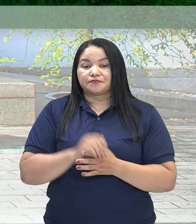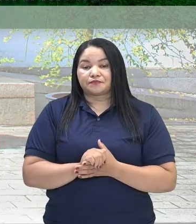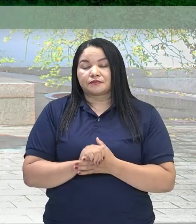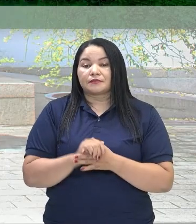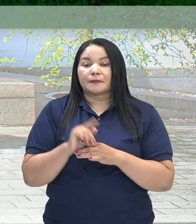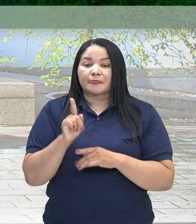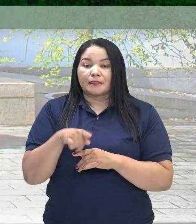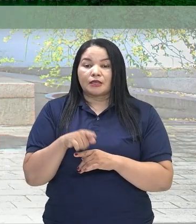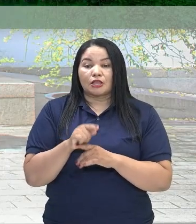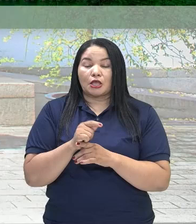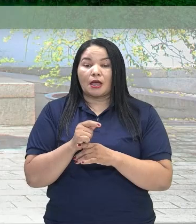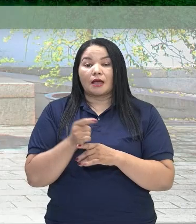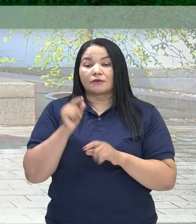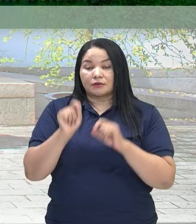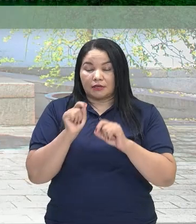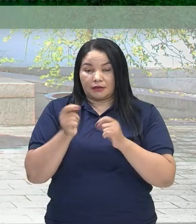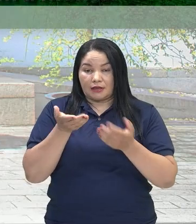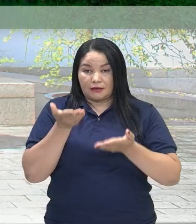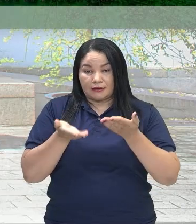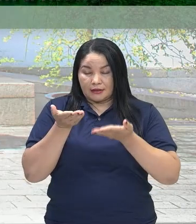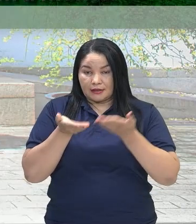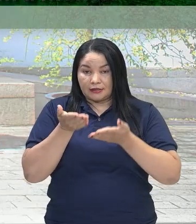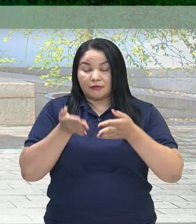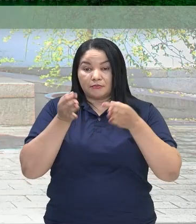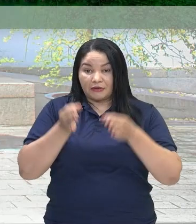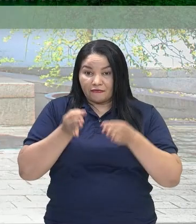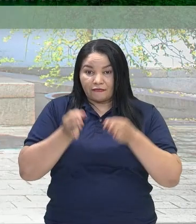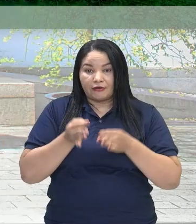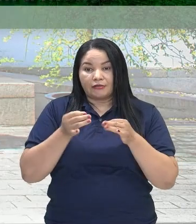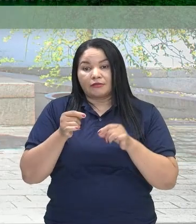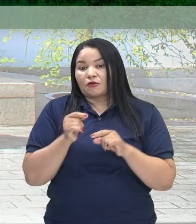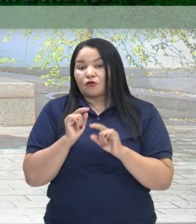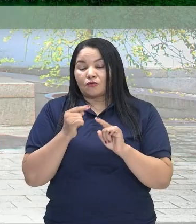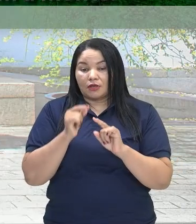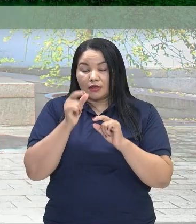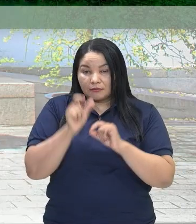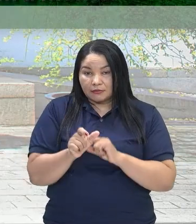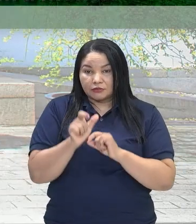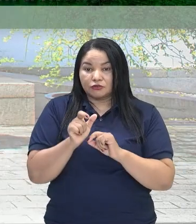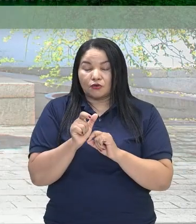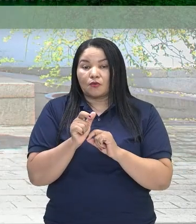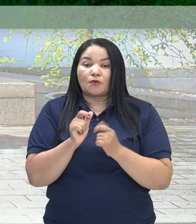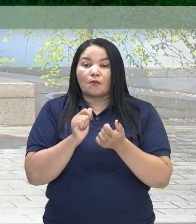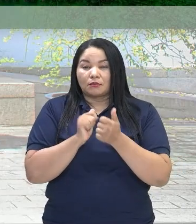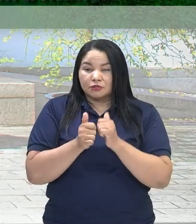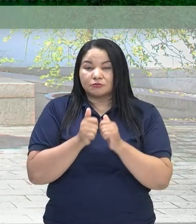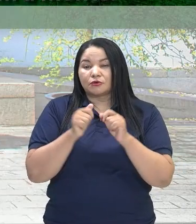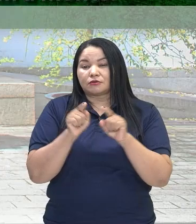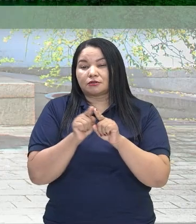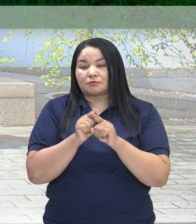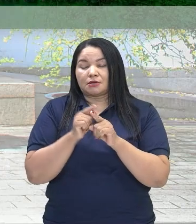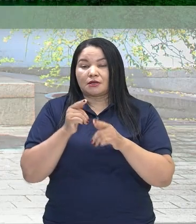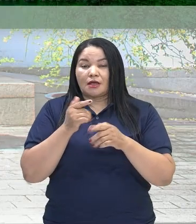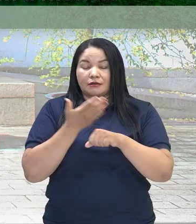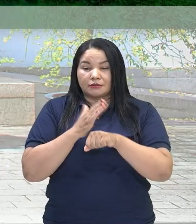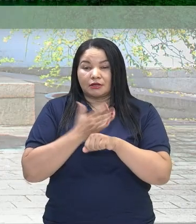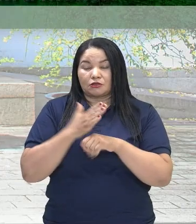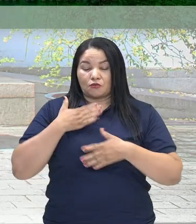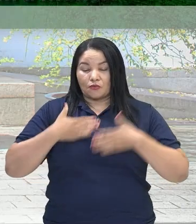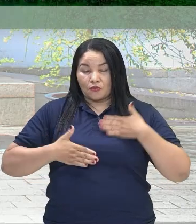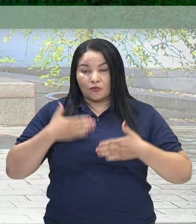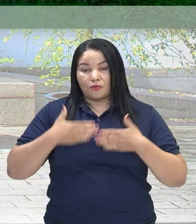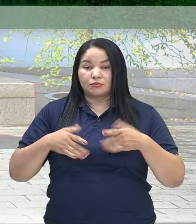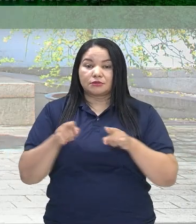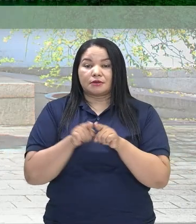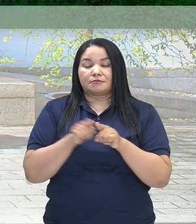busca pelo equilíbrio perfeito que faz com que os atletas trabalhem não só o corpo, mas também a